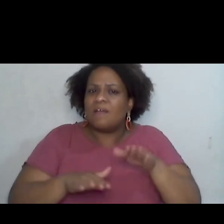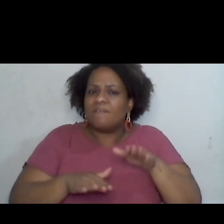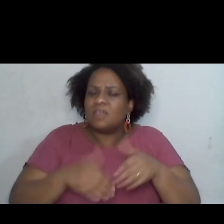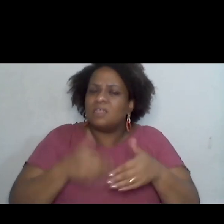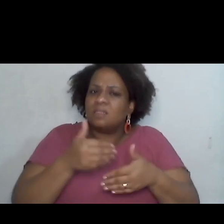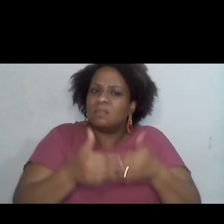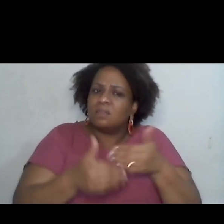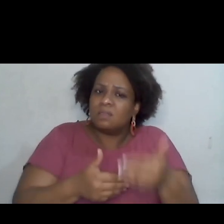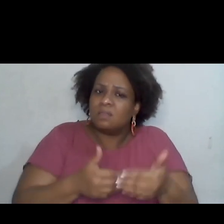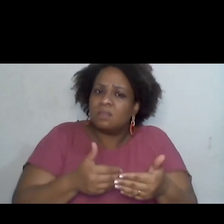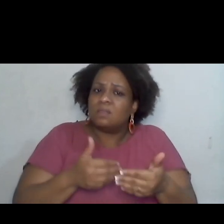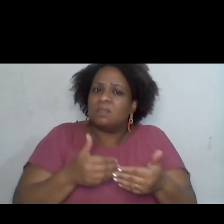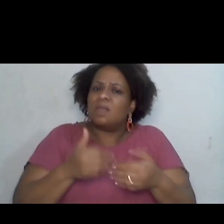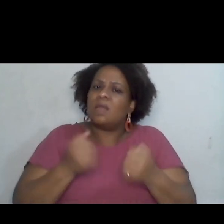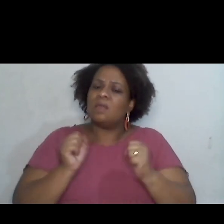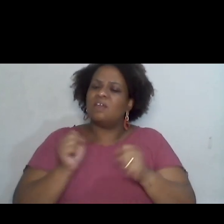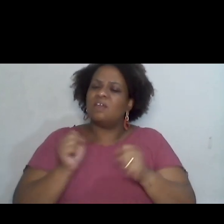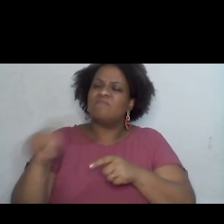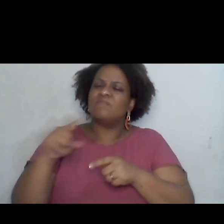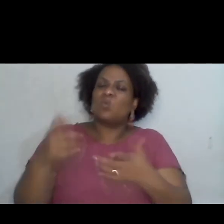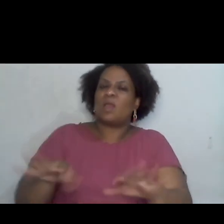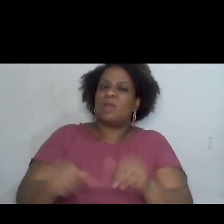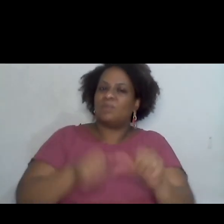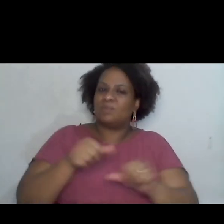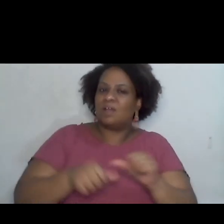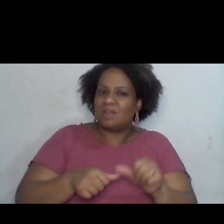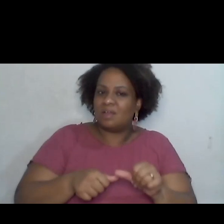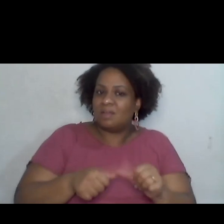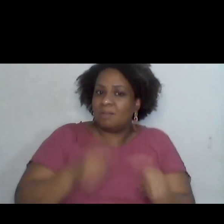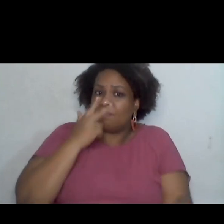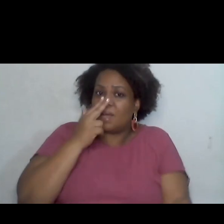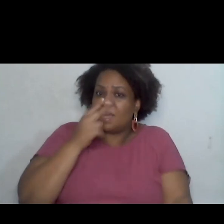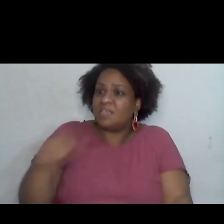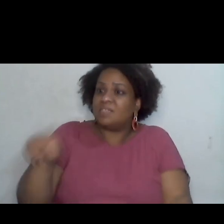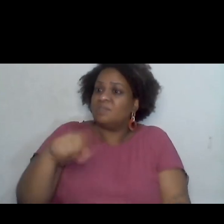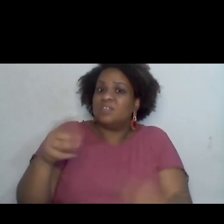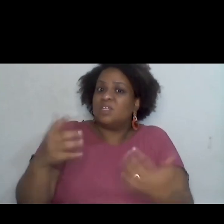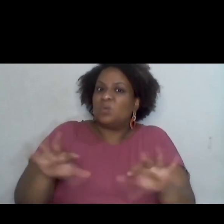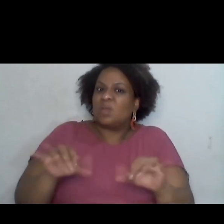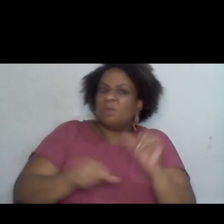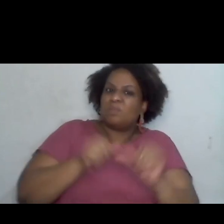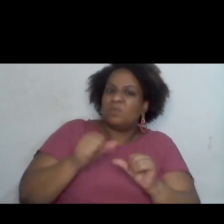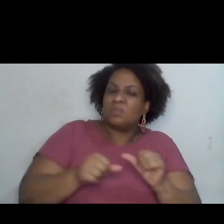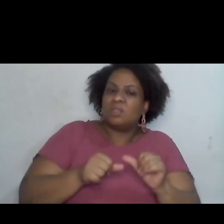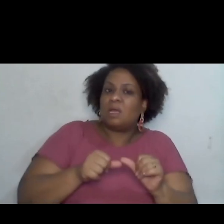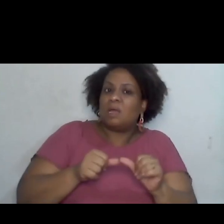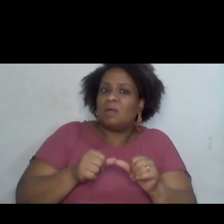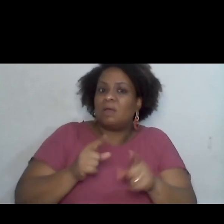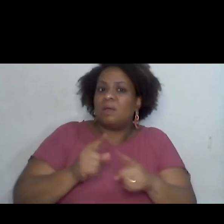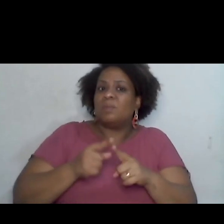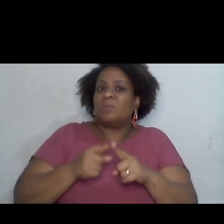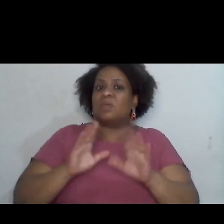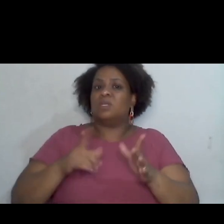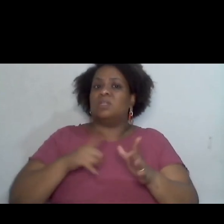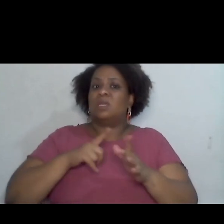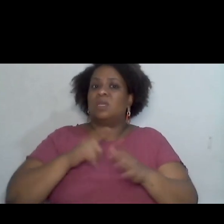vocês, como uma resistência à mudança. E me faz crer, às vezes, que a resistência à mudança é porque a gente que já tem um apoio quer